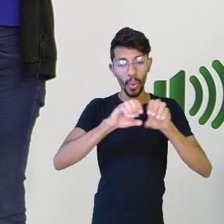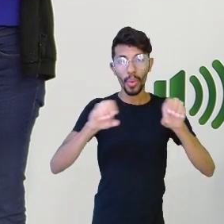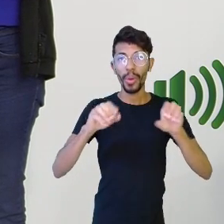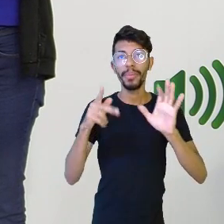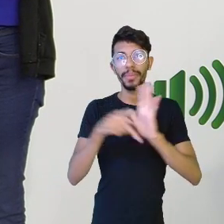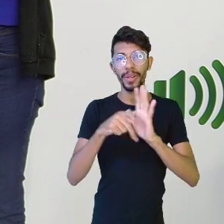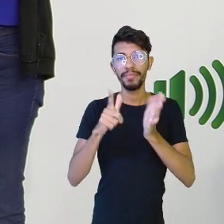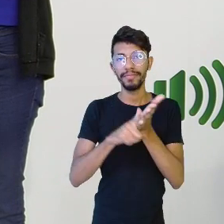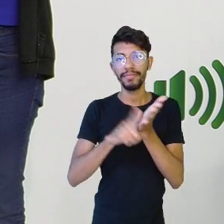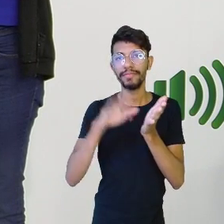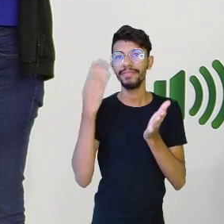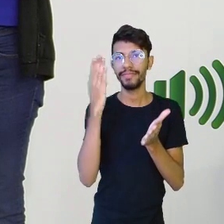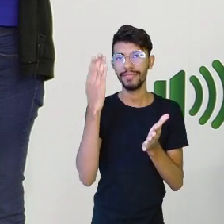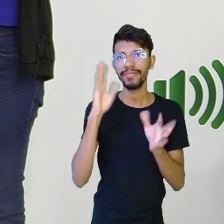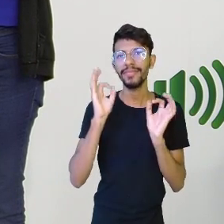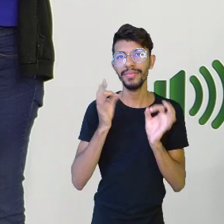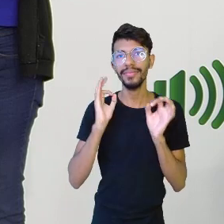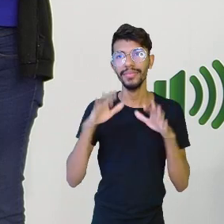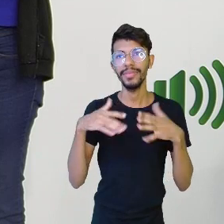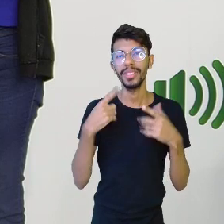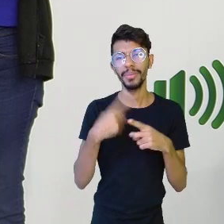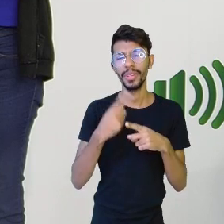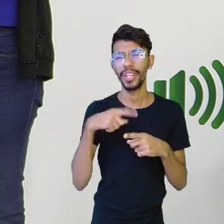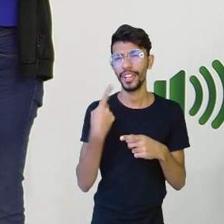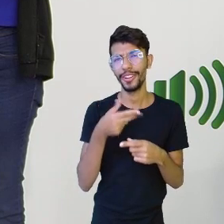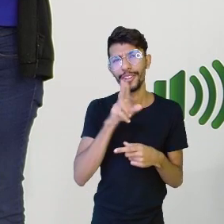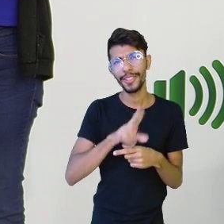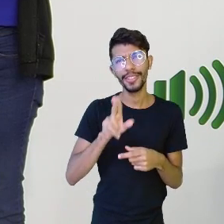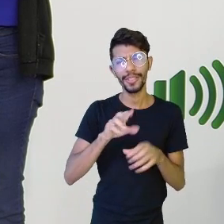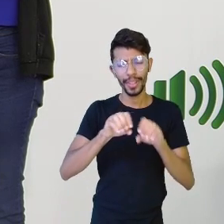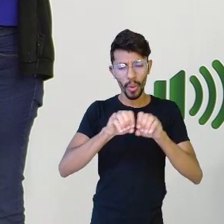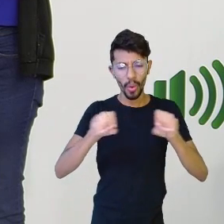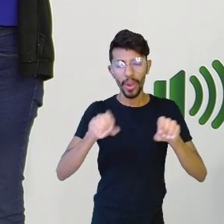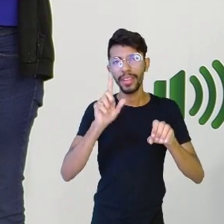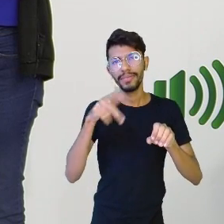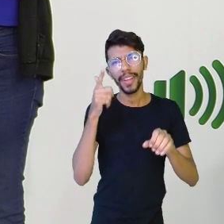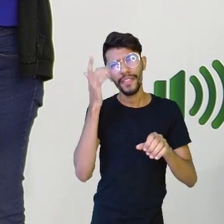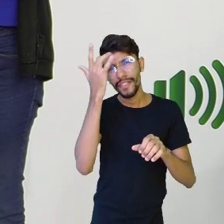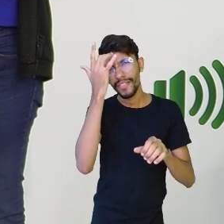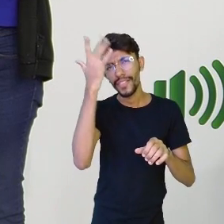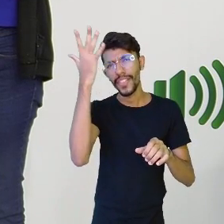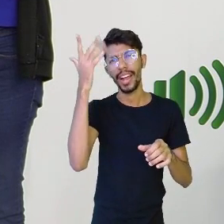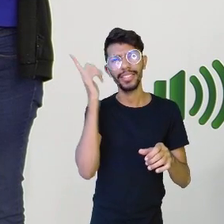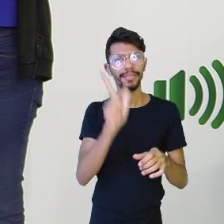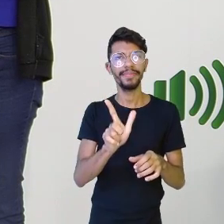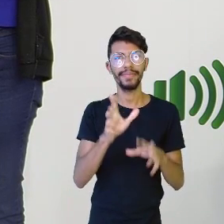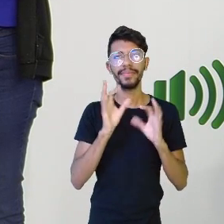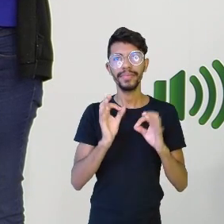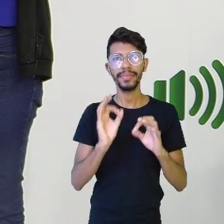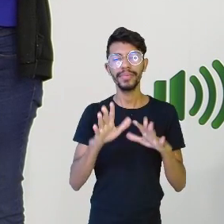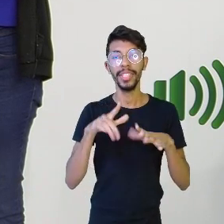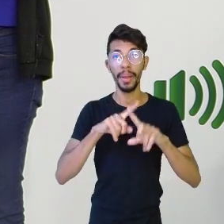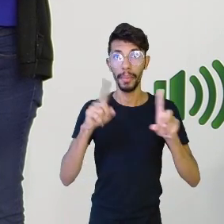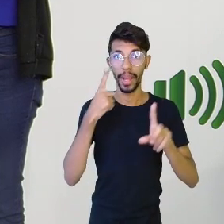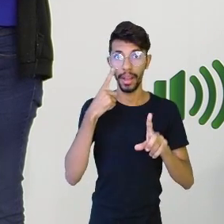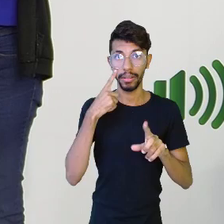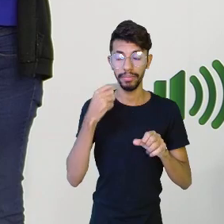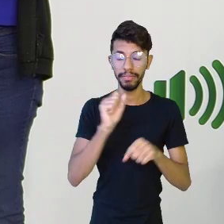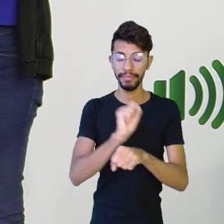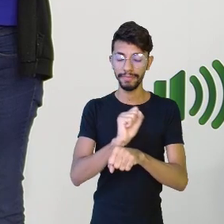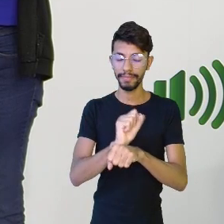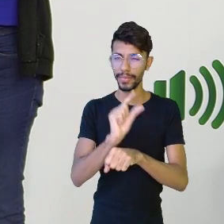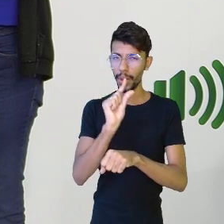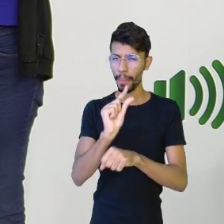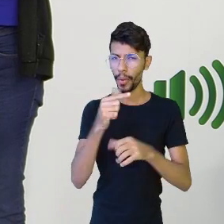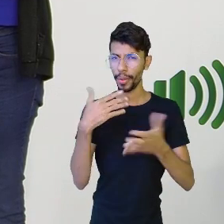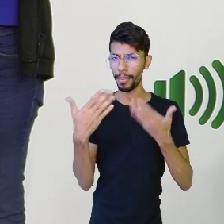higiênico também, né? Porque usamos papel higiênico e o rolinho é muito fácil de conseguirmos. Mas, parando um pouquinho aí